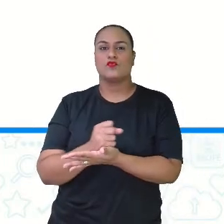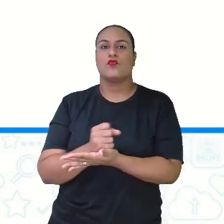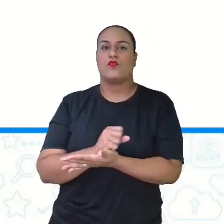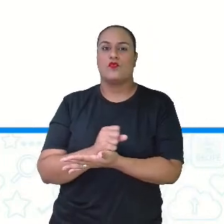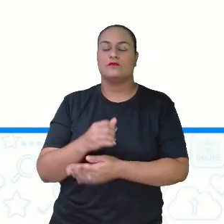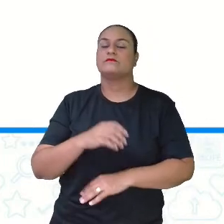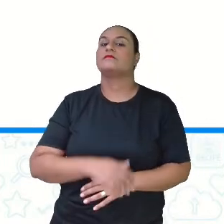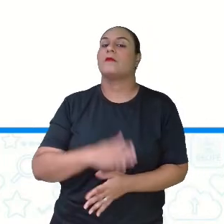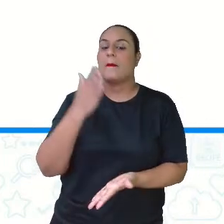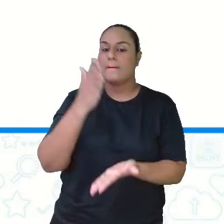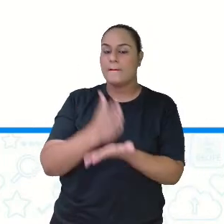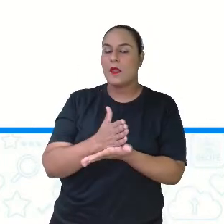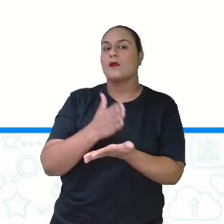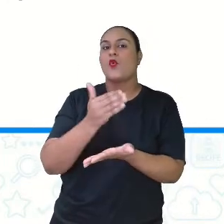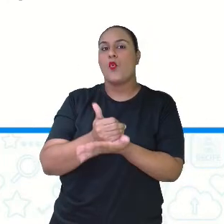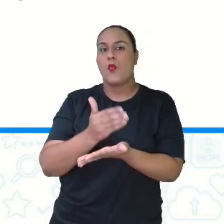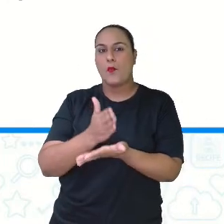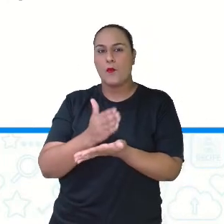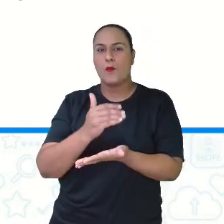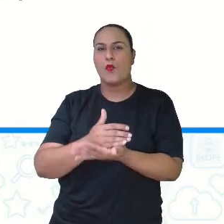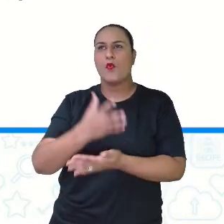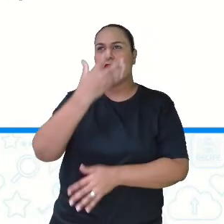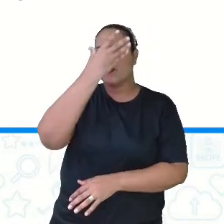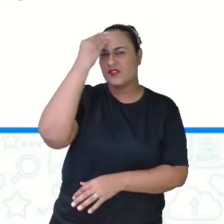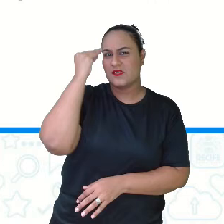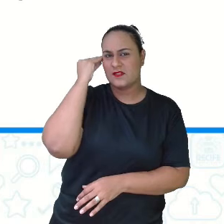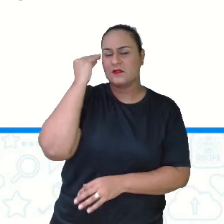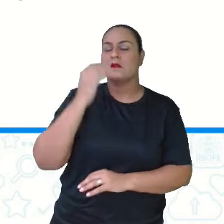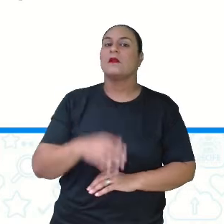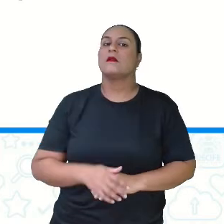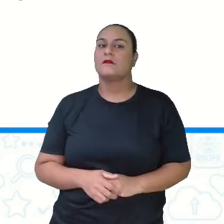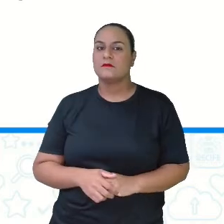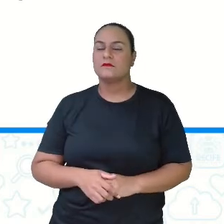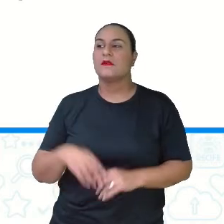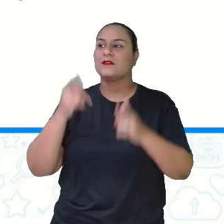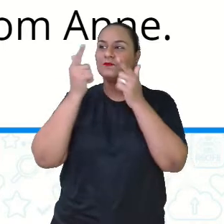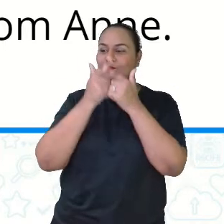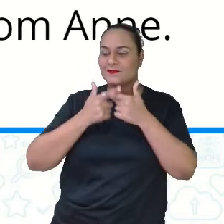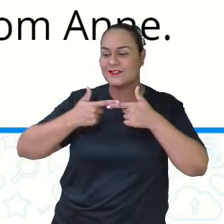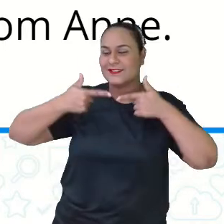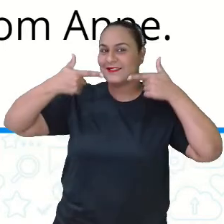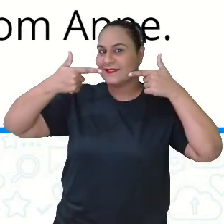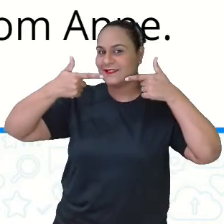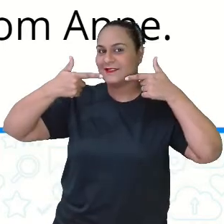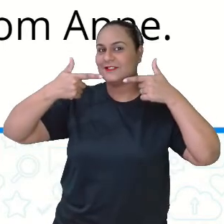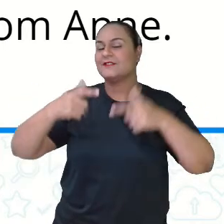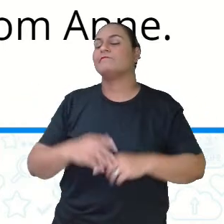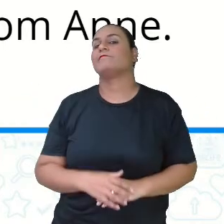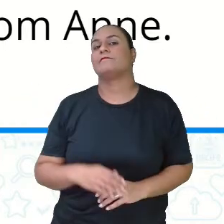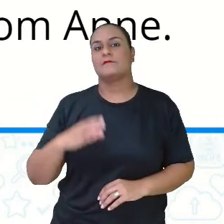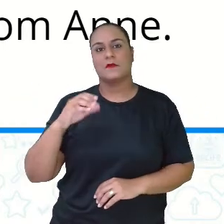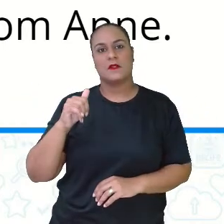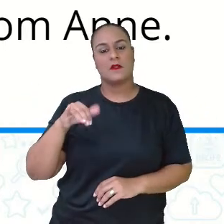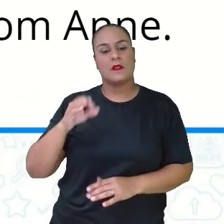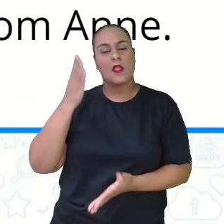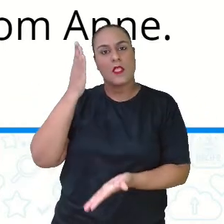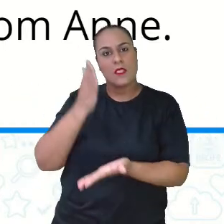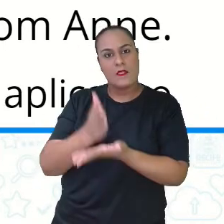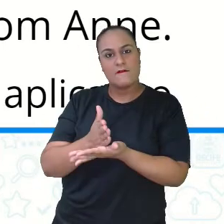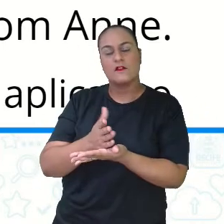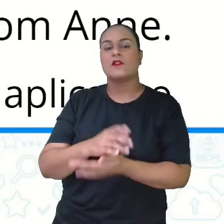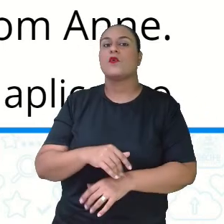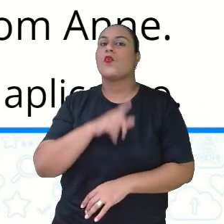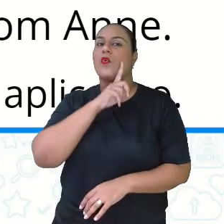bolo, Davi esqueceu a bola no campinho, aquela menina sorriu para mim, Caio dividiu o lanche com